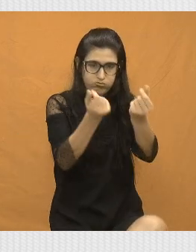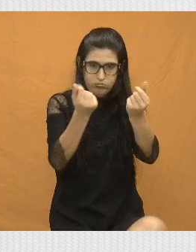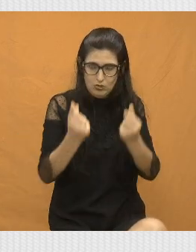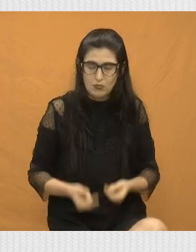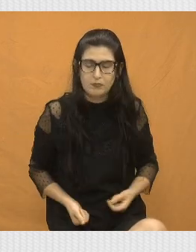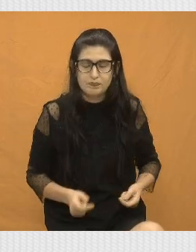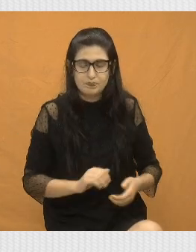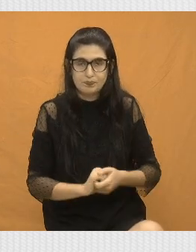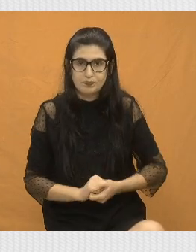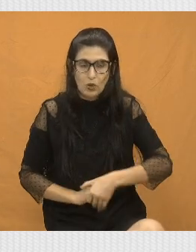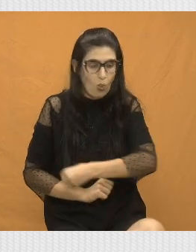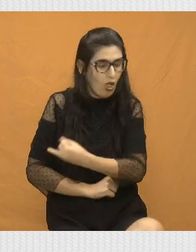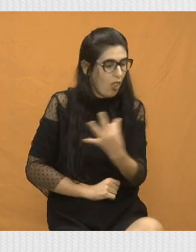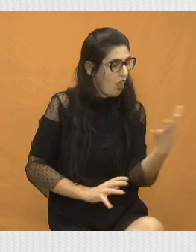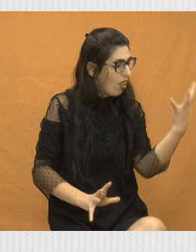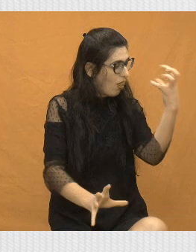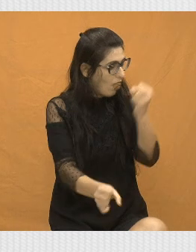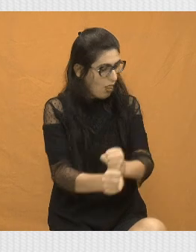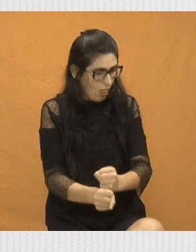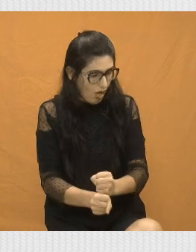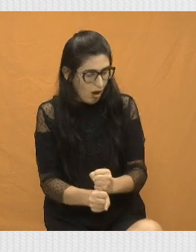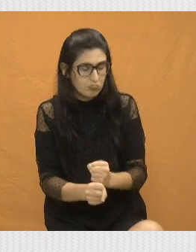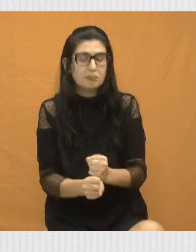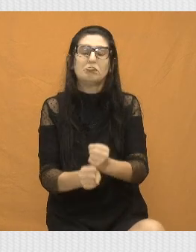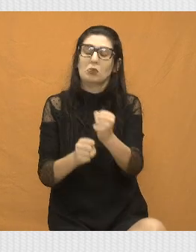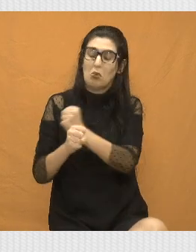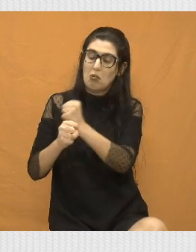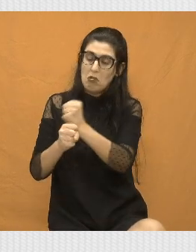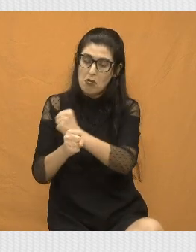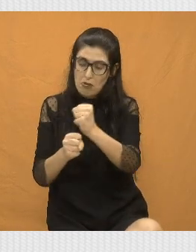montante, de acordo com a meta orçamentária anual.